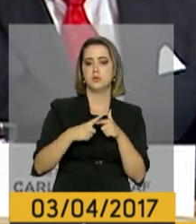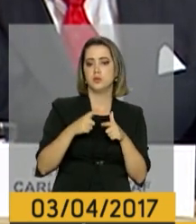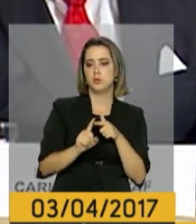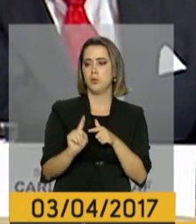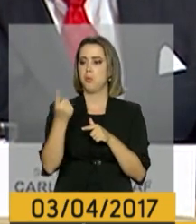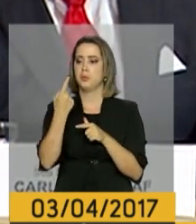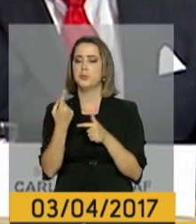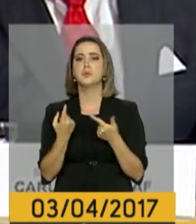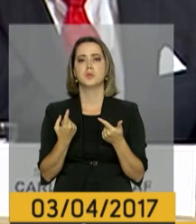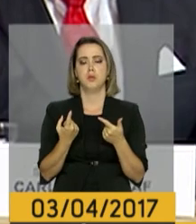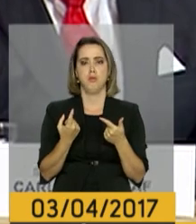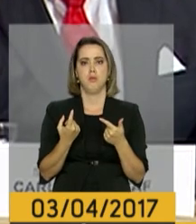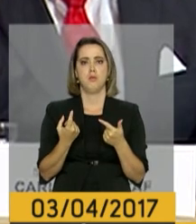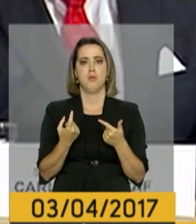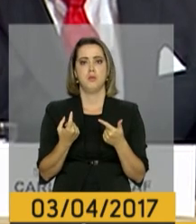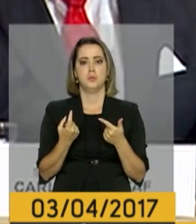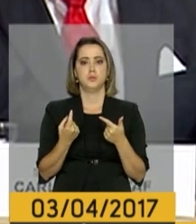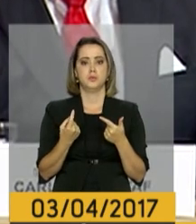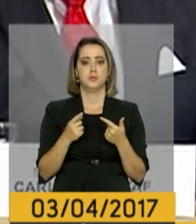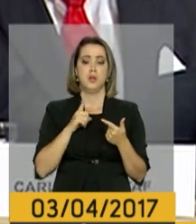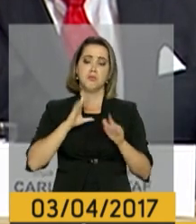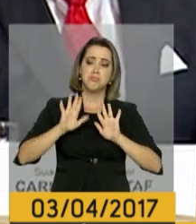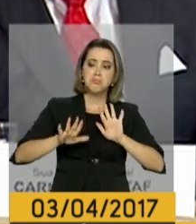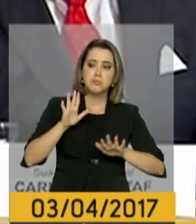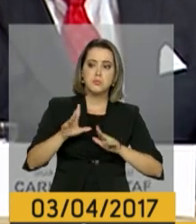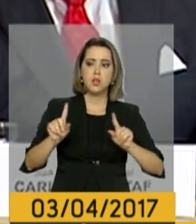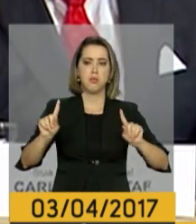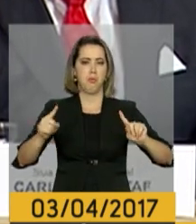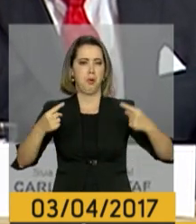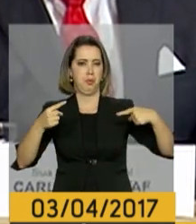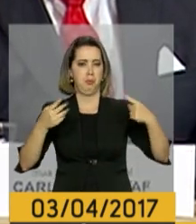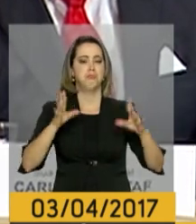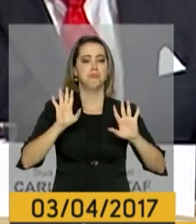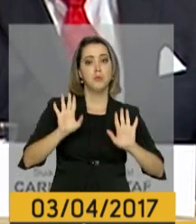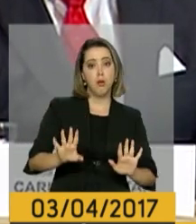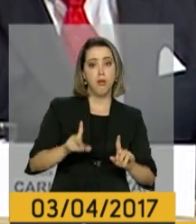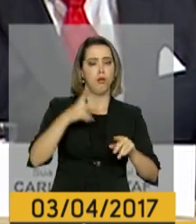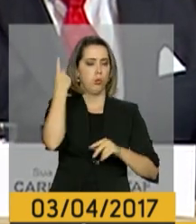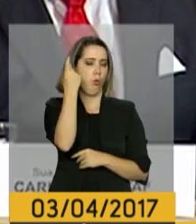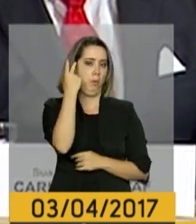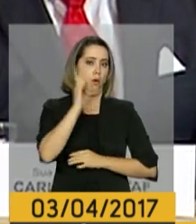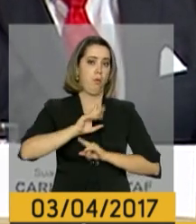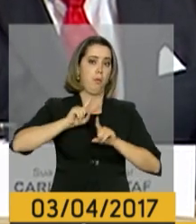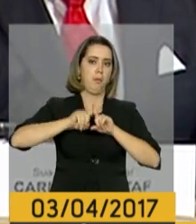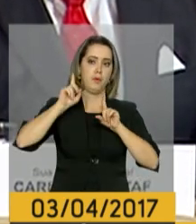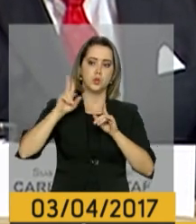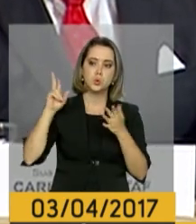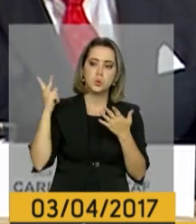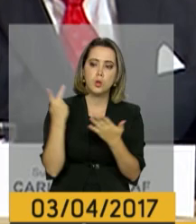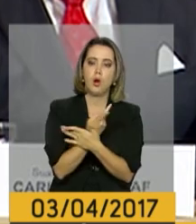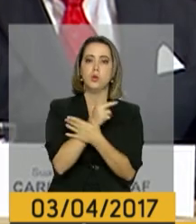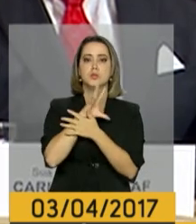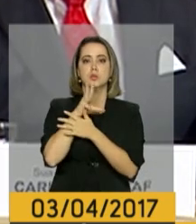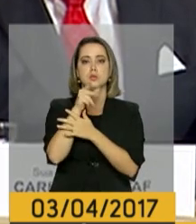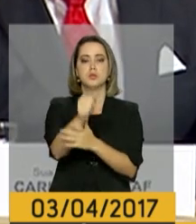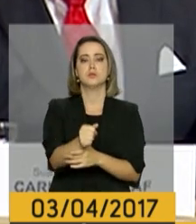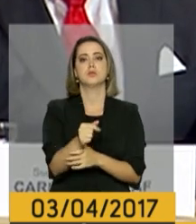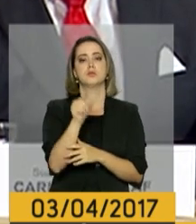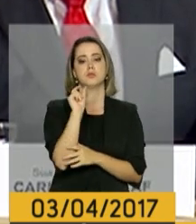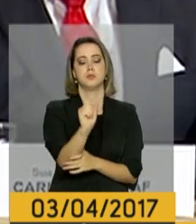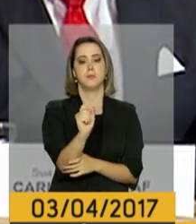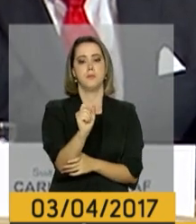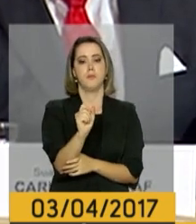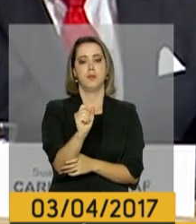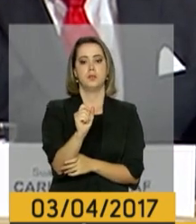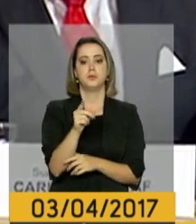outra natural objeção, isto é mais do que natural, mas o fato é que tudo isso está sendo feito